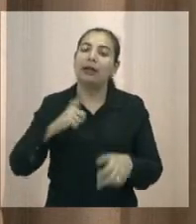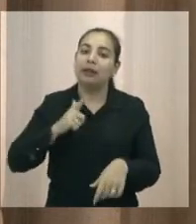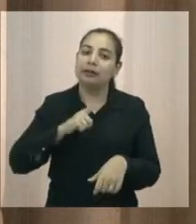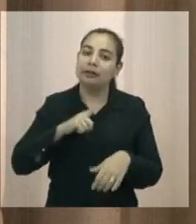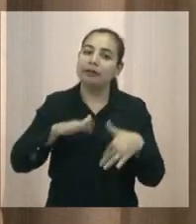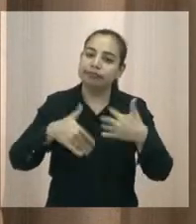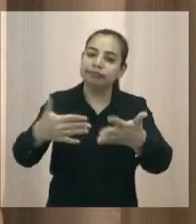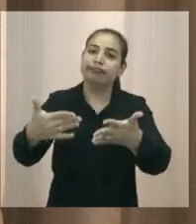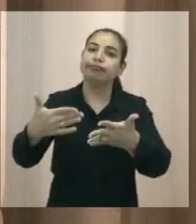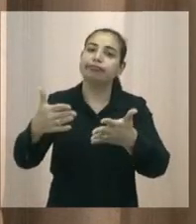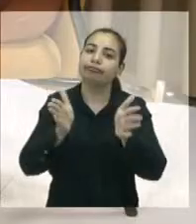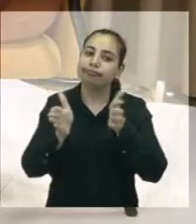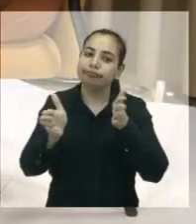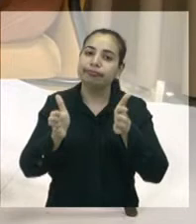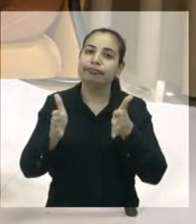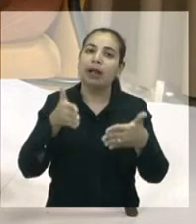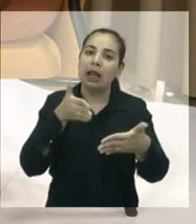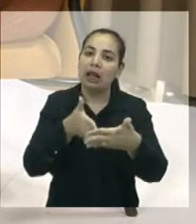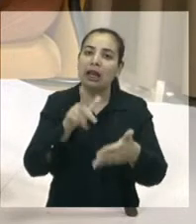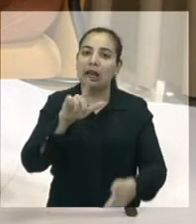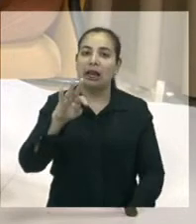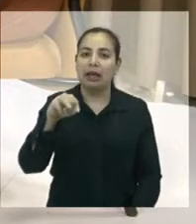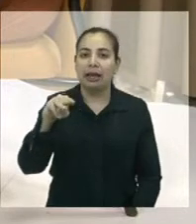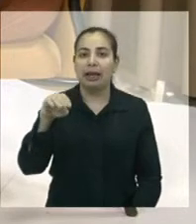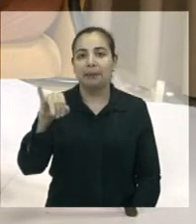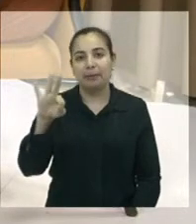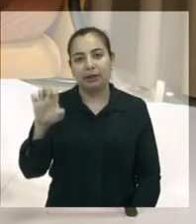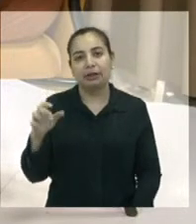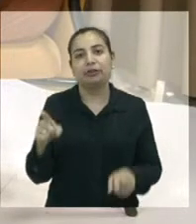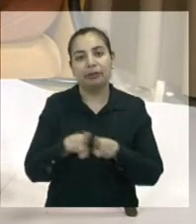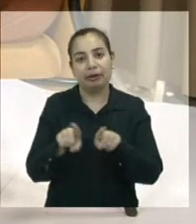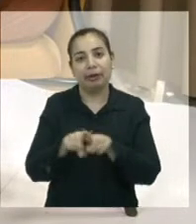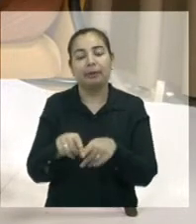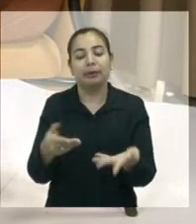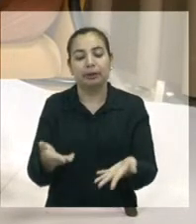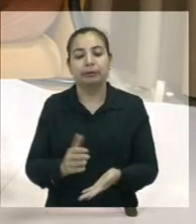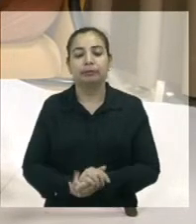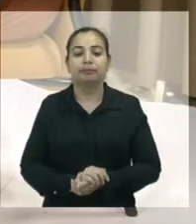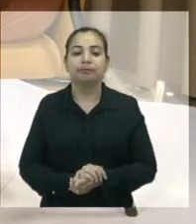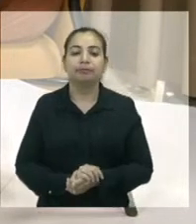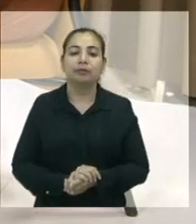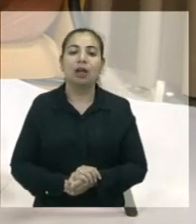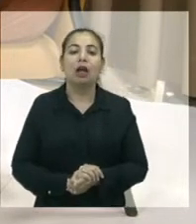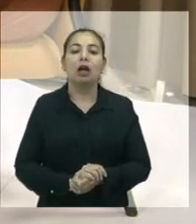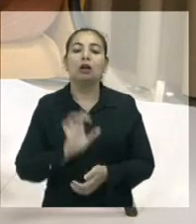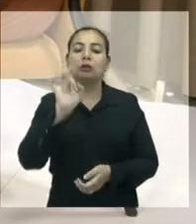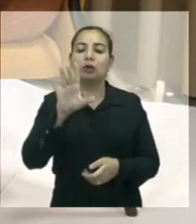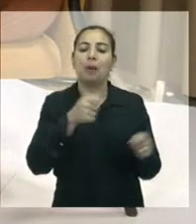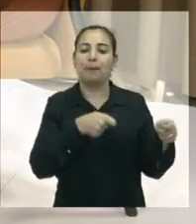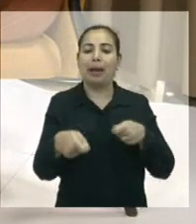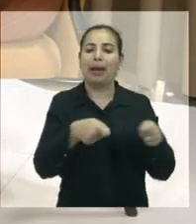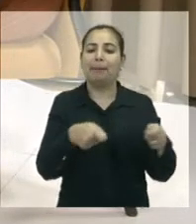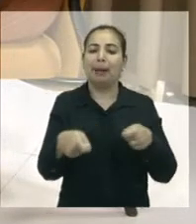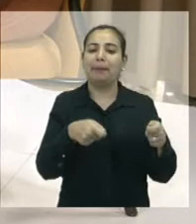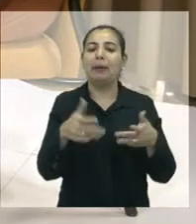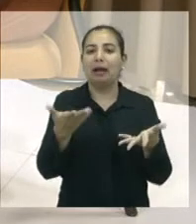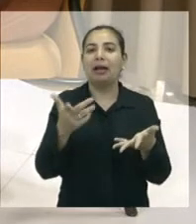de tramitação. Até porque não adianta se só colocar projeto, colocar, acabam se sendo demandas que